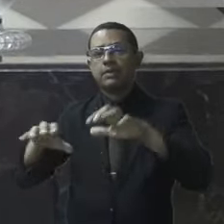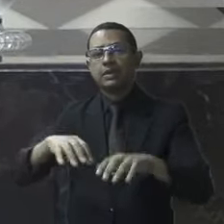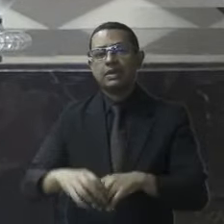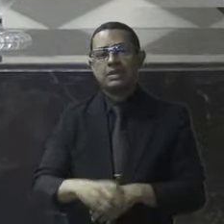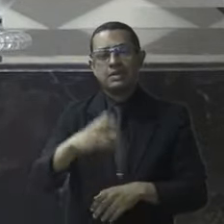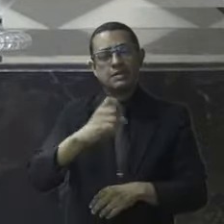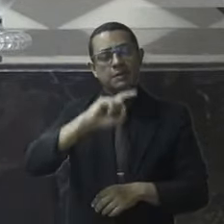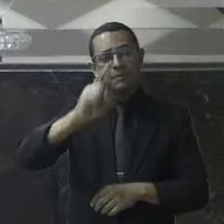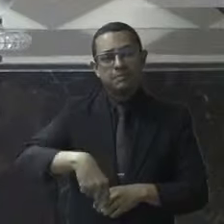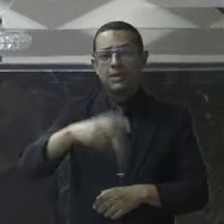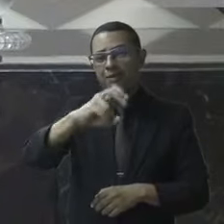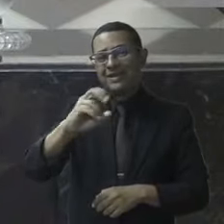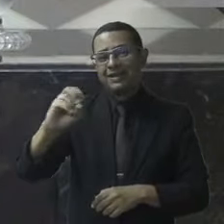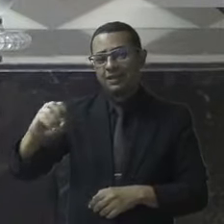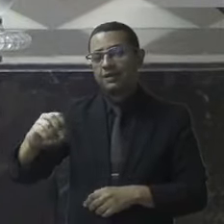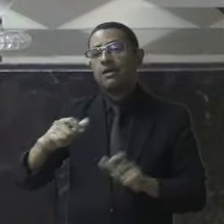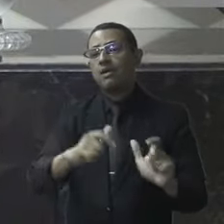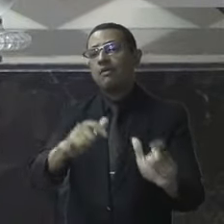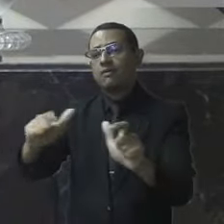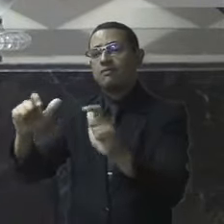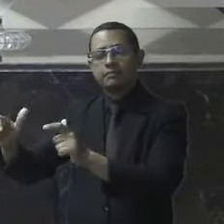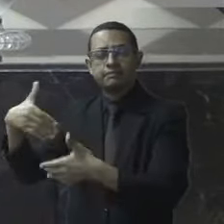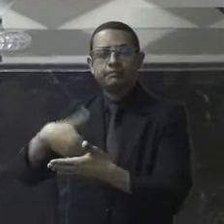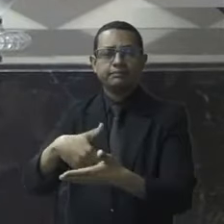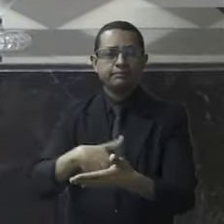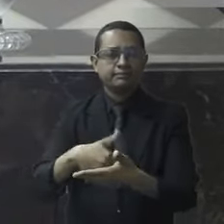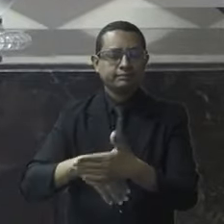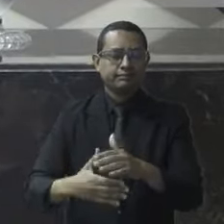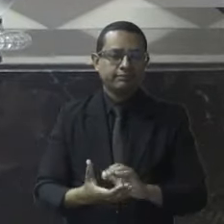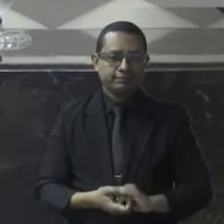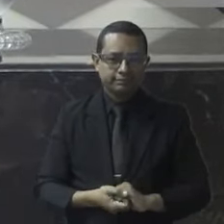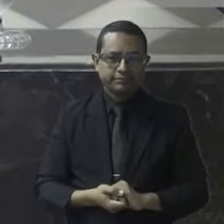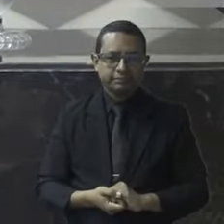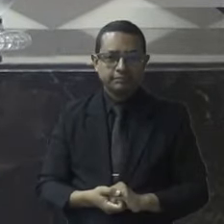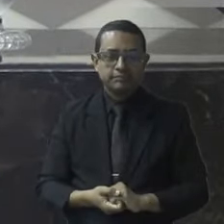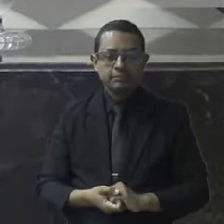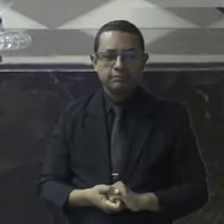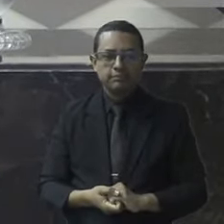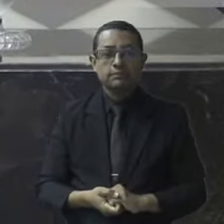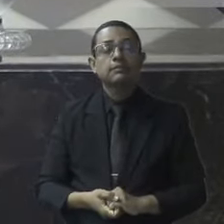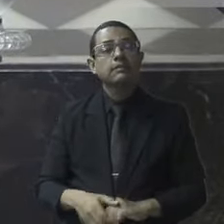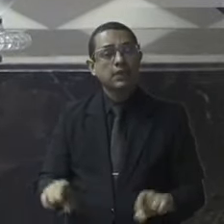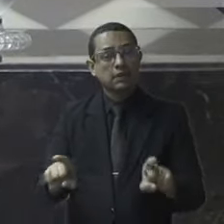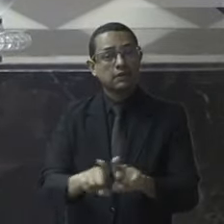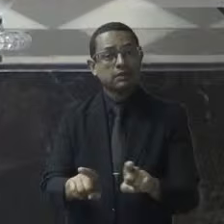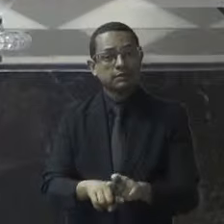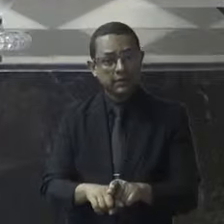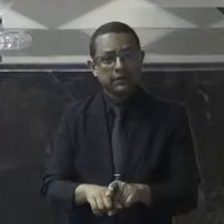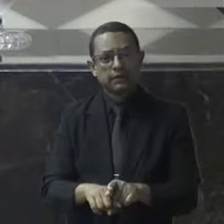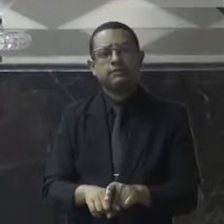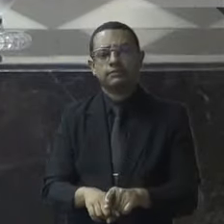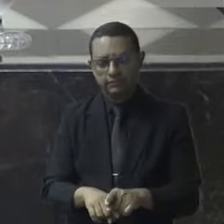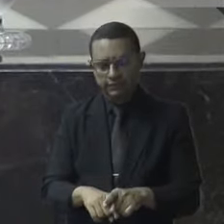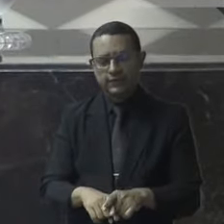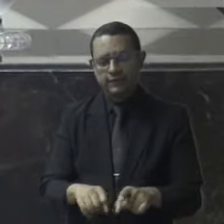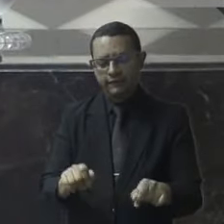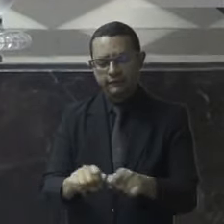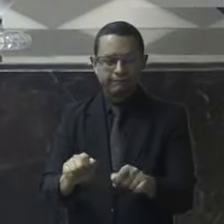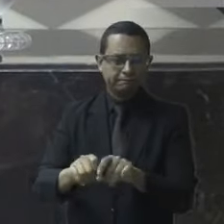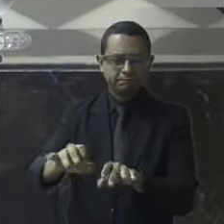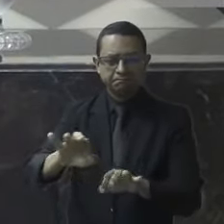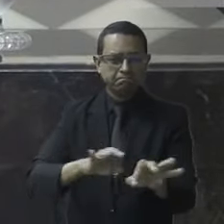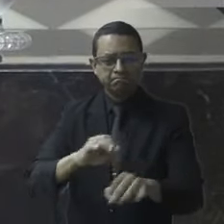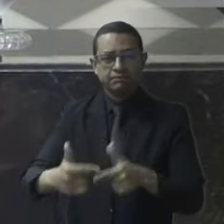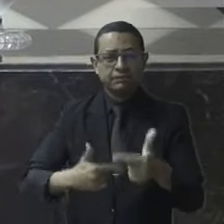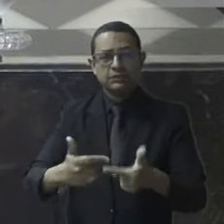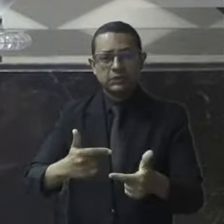5.500 locais de votação. Foi realizada ainda uma grande força-tarefa